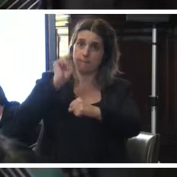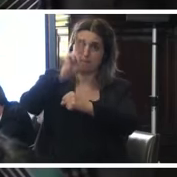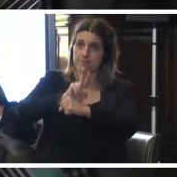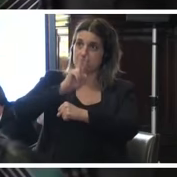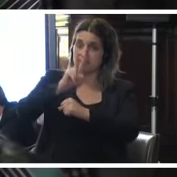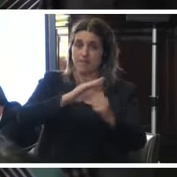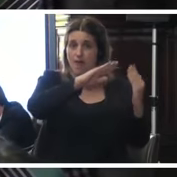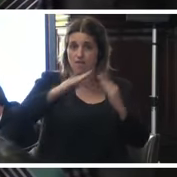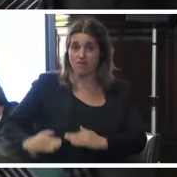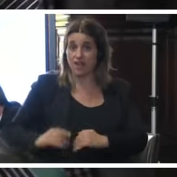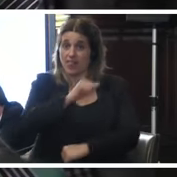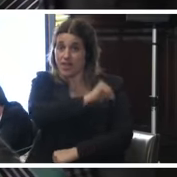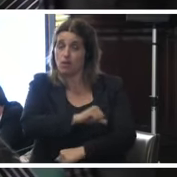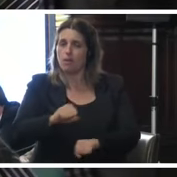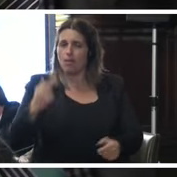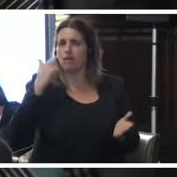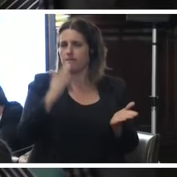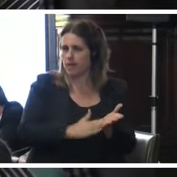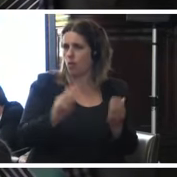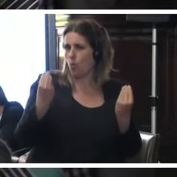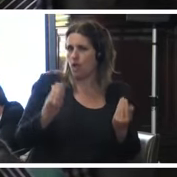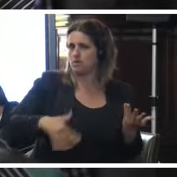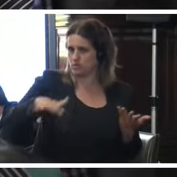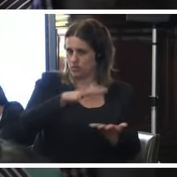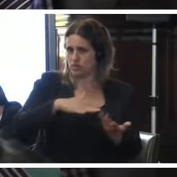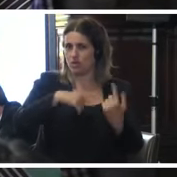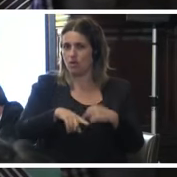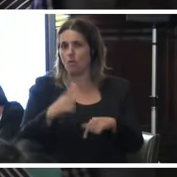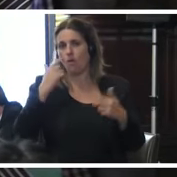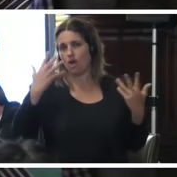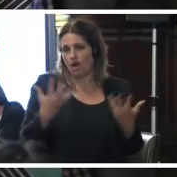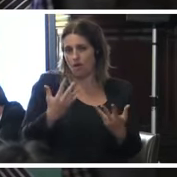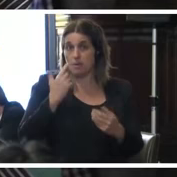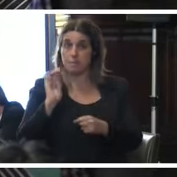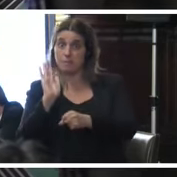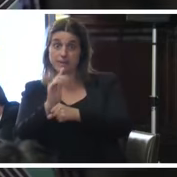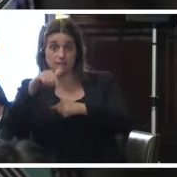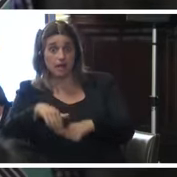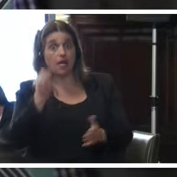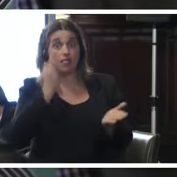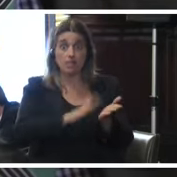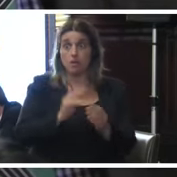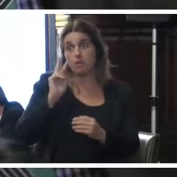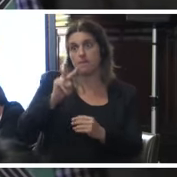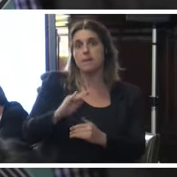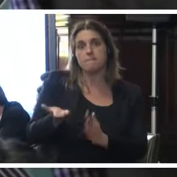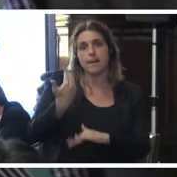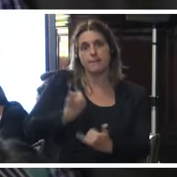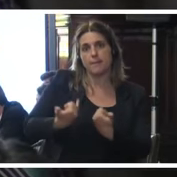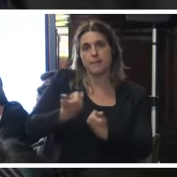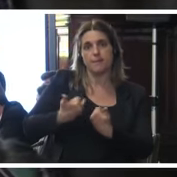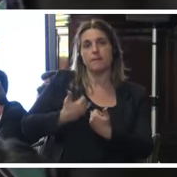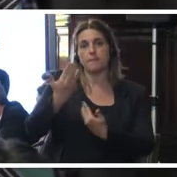de constatar o estado das coisas aqui apresentado e escutar mais profundamente os moradores. Além disso, que na oportunidade da